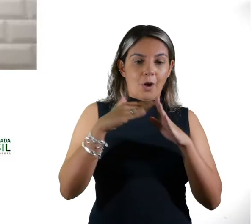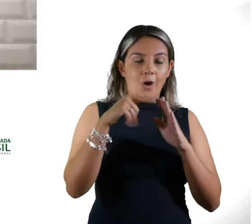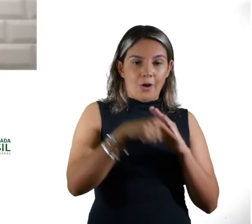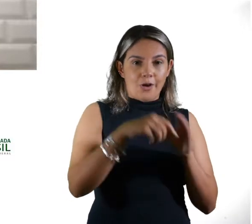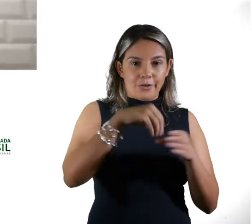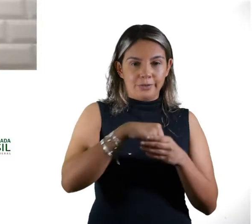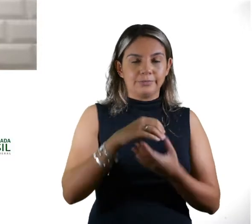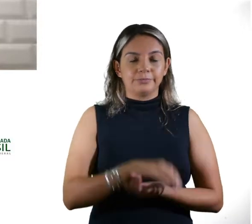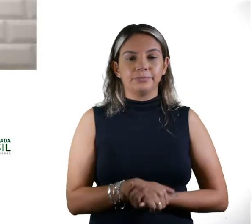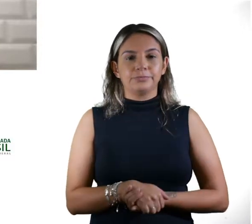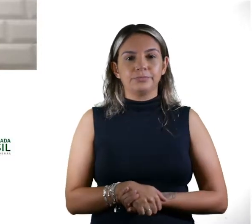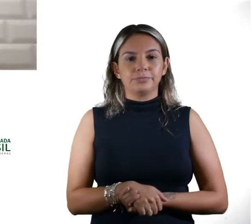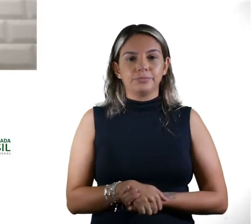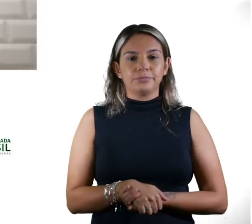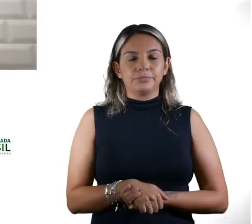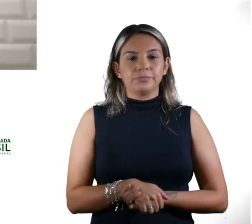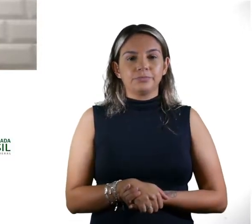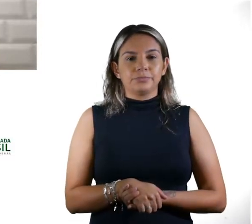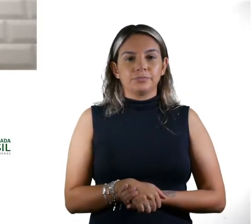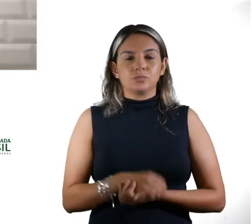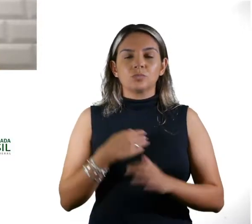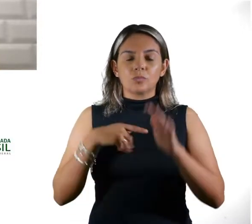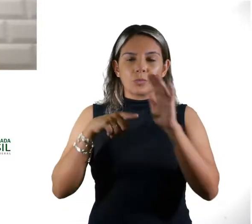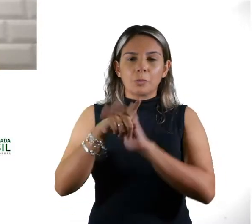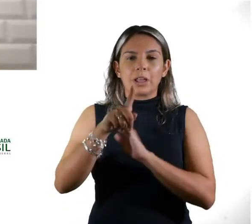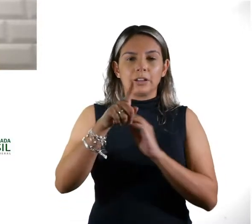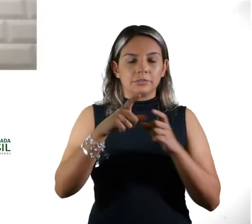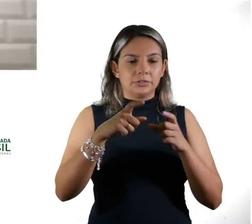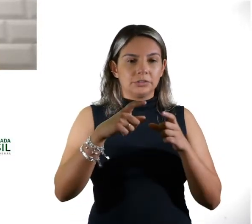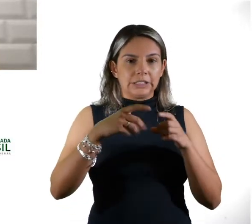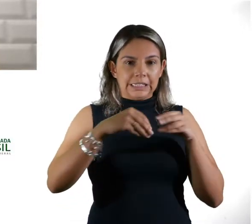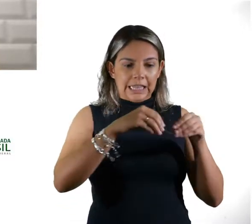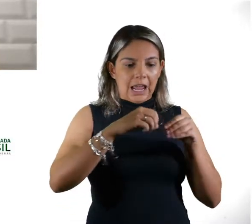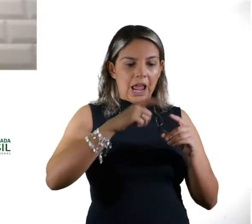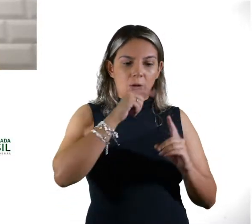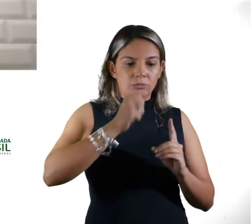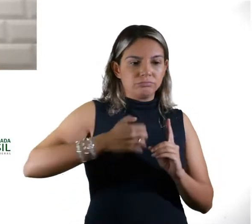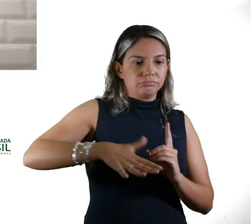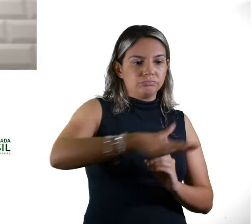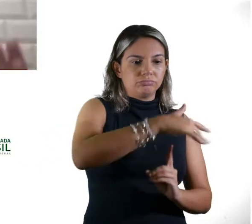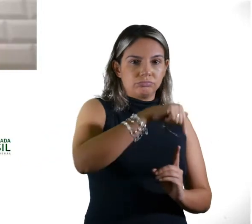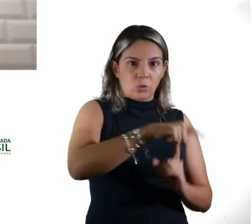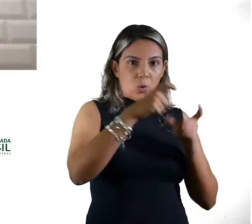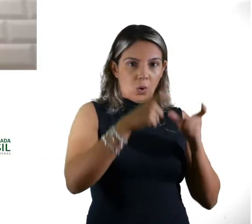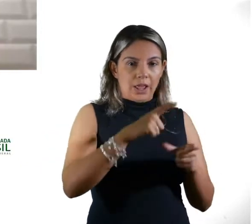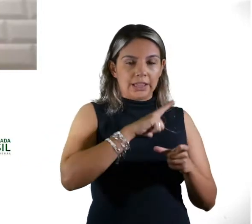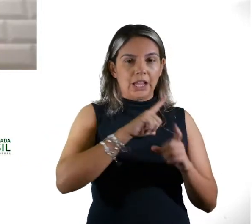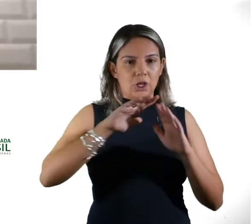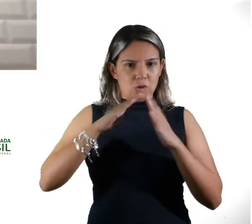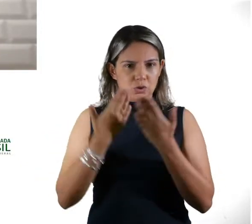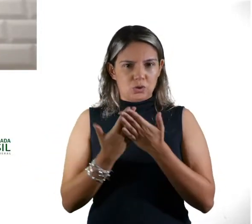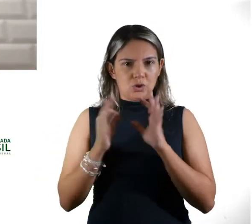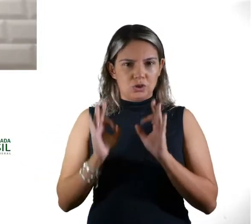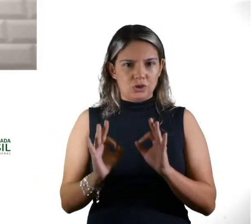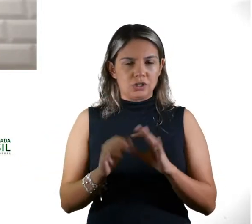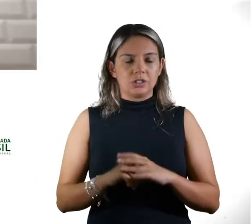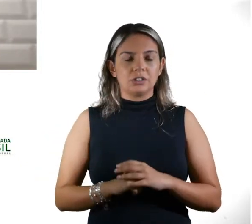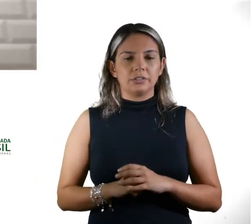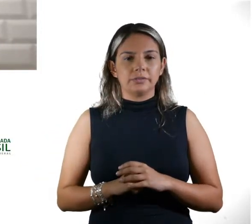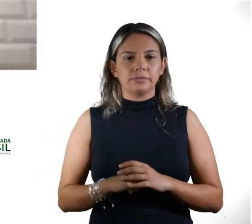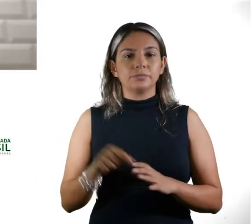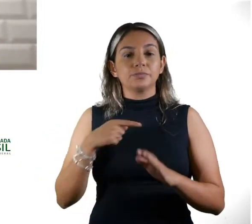longos. E a ilha tem escola direitinho para... E este é o